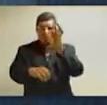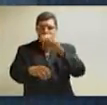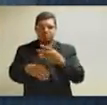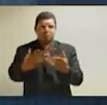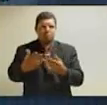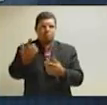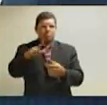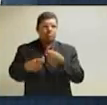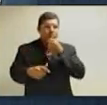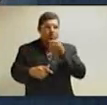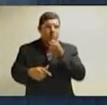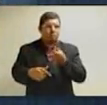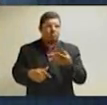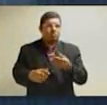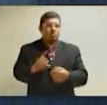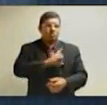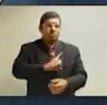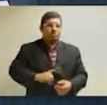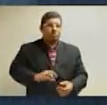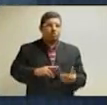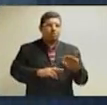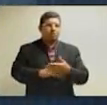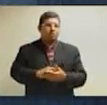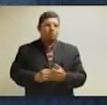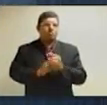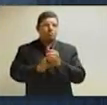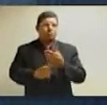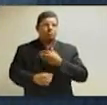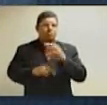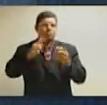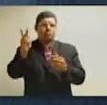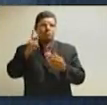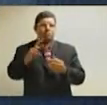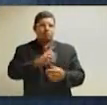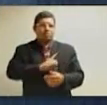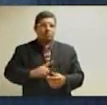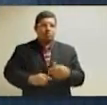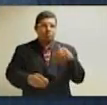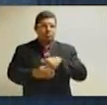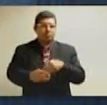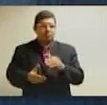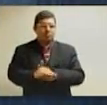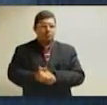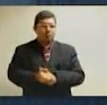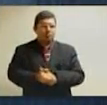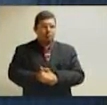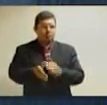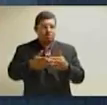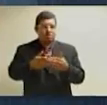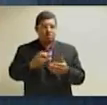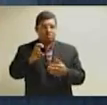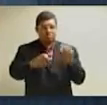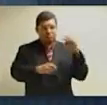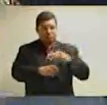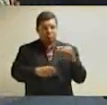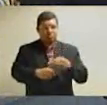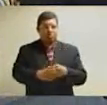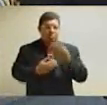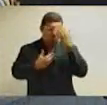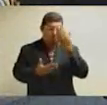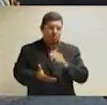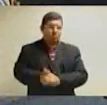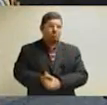150%. Próximo orador inscrito, deputado Chico Preto. Não acompanharam o mesmo valor. Deputado Chico Preto, Vossa Excelência tem a palavra por até 5 minutos. Obrigado.